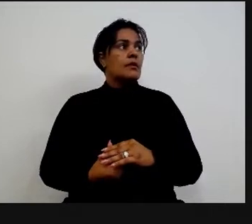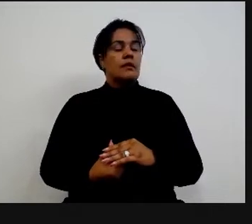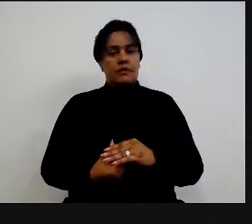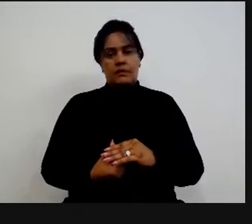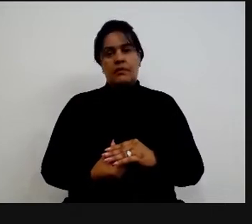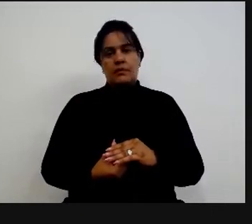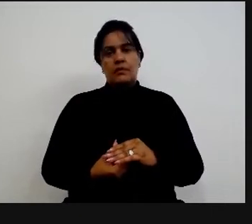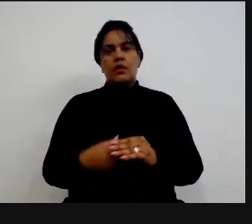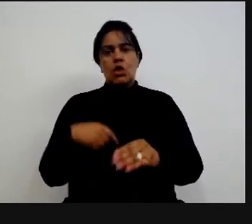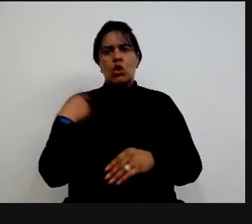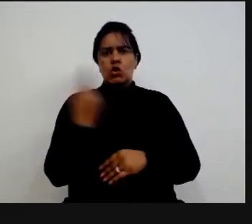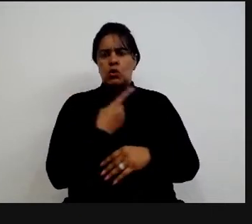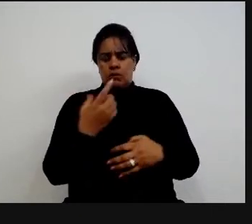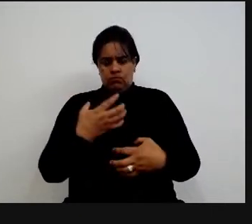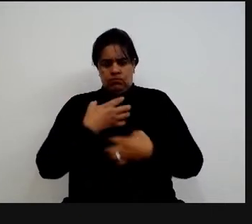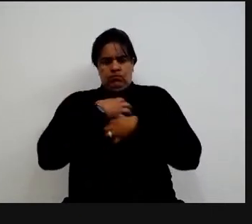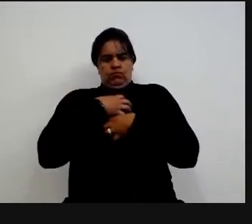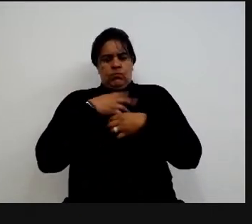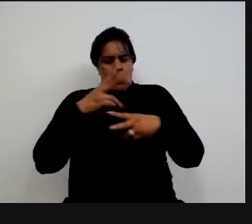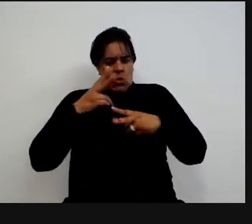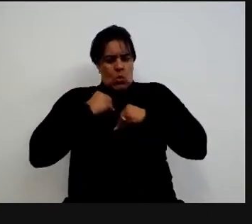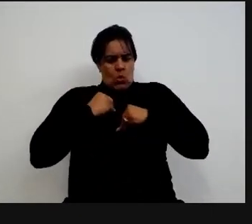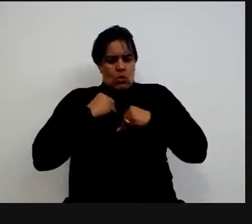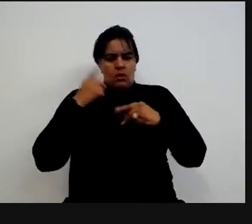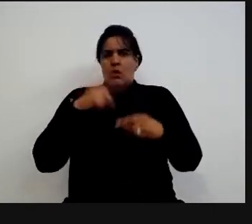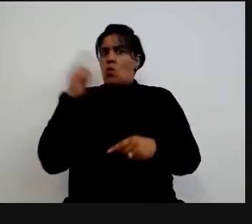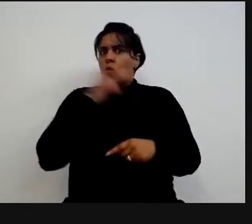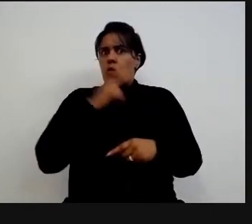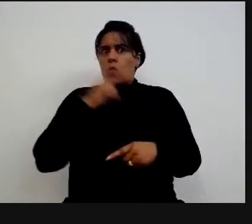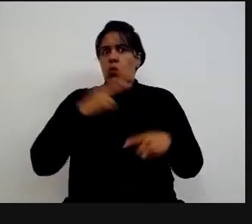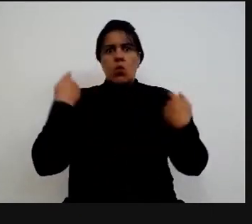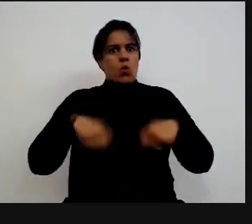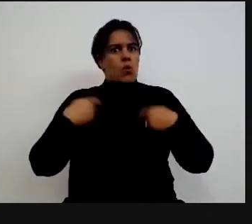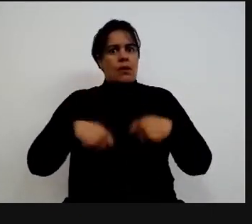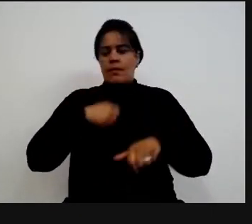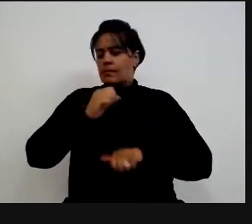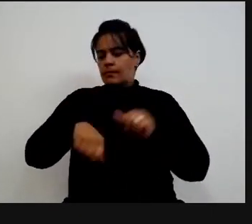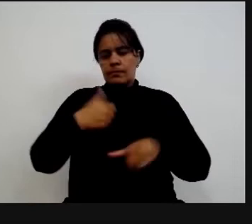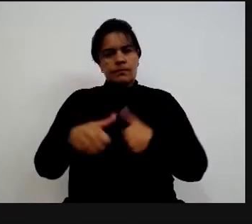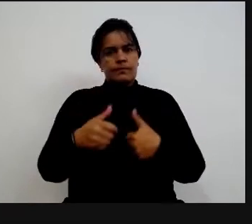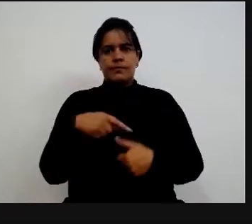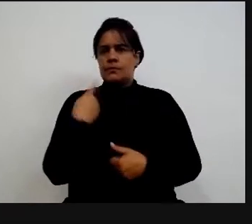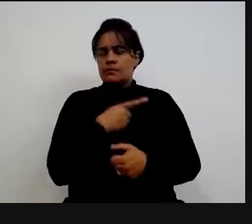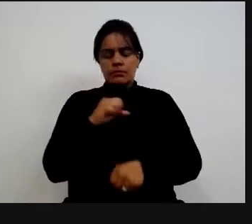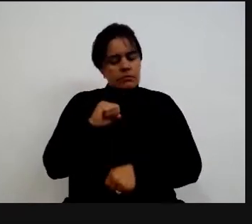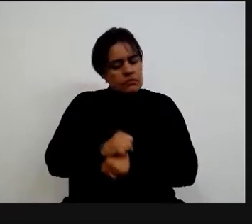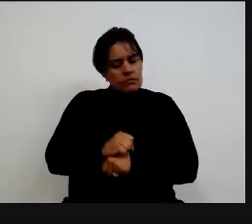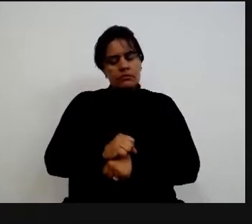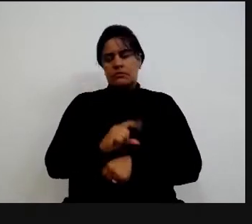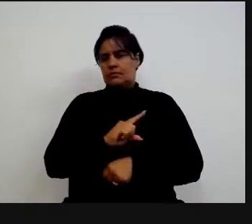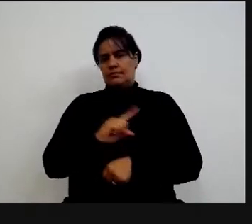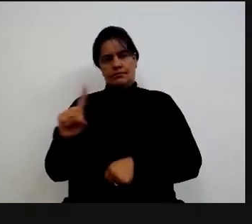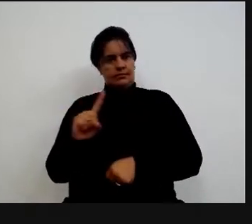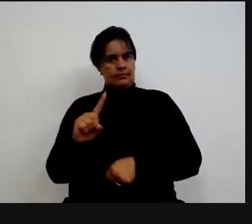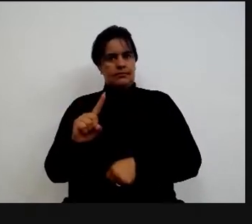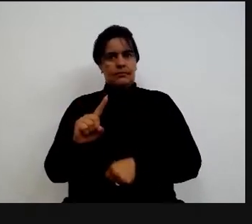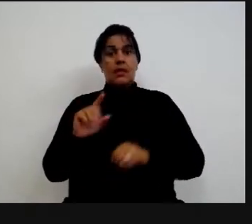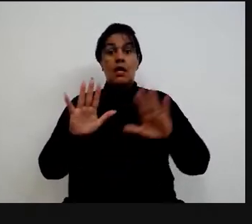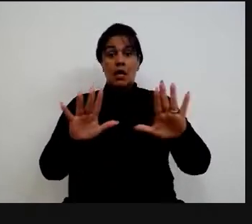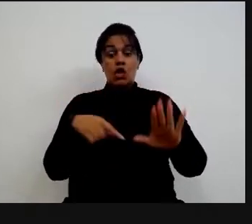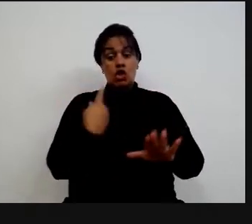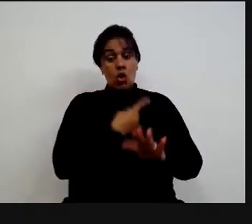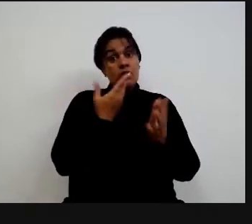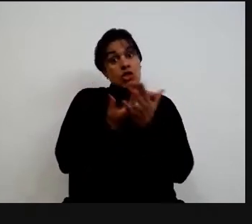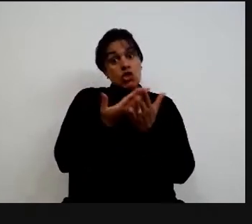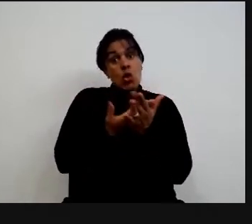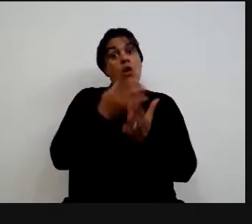entramos num espírito de urgência, né? Eu acho que a situação, né, não podemos parar, né? Como escola nós temos